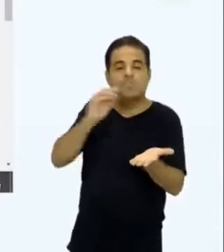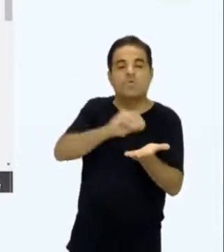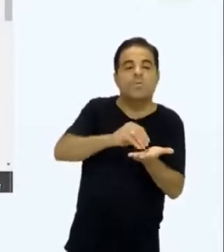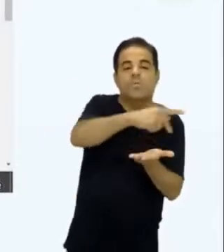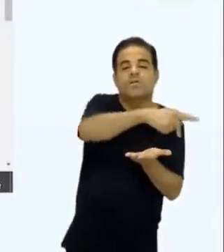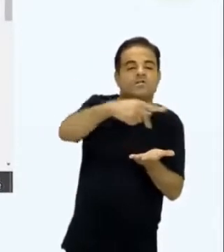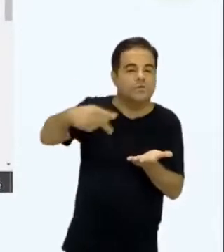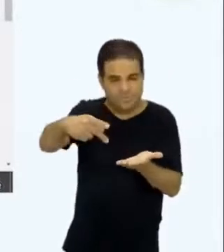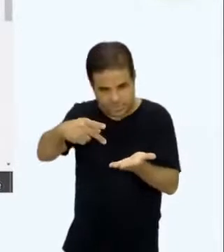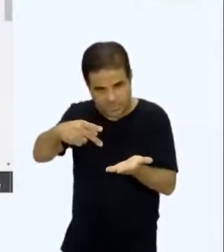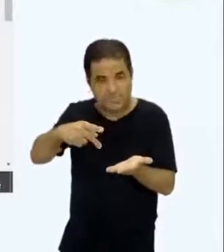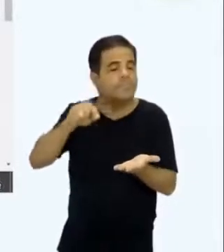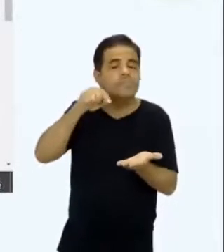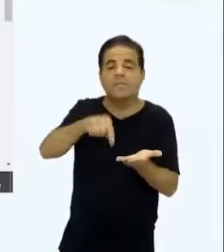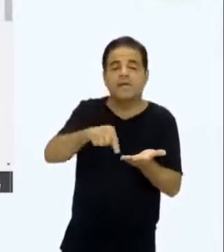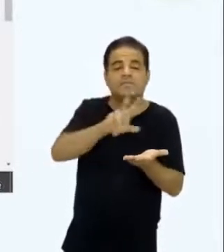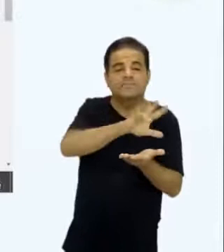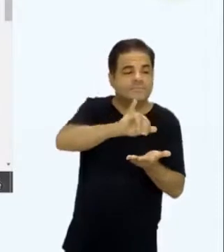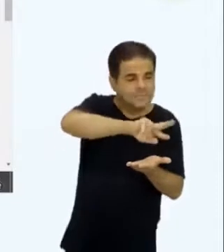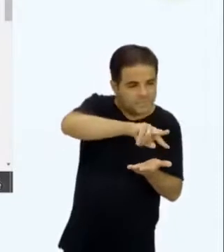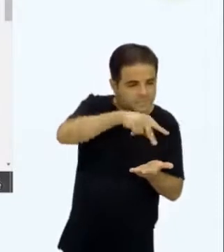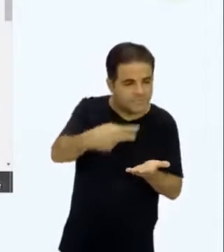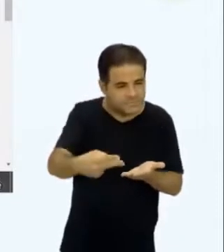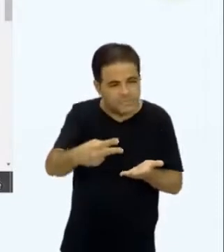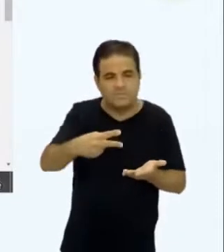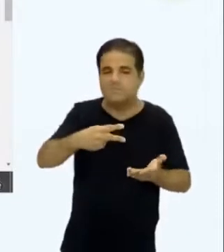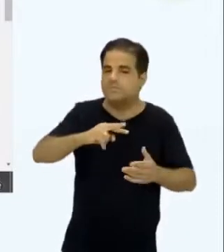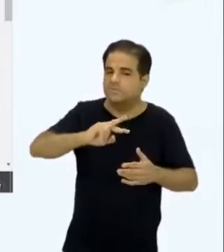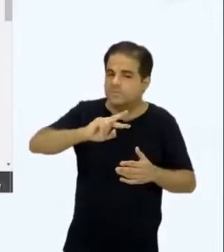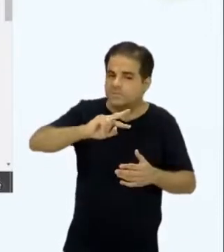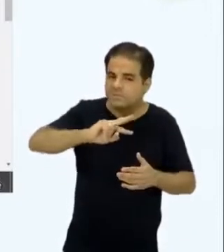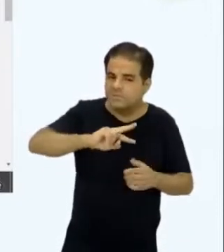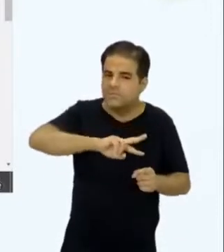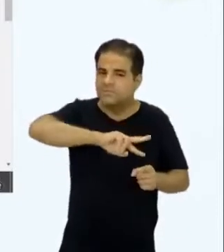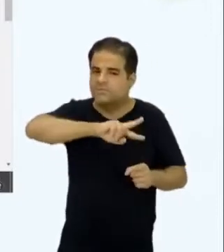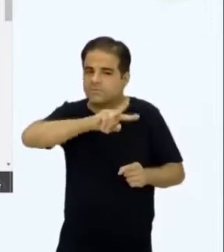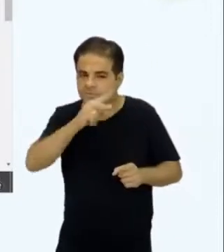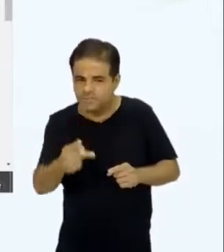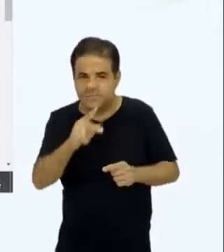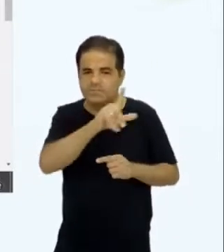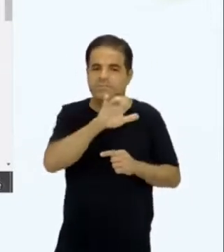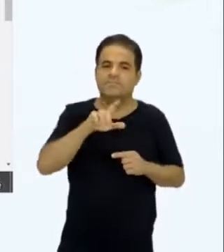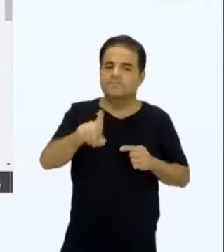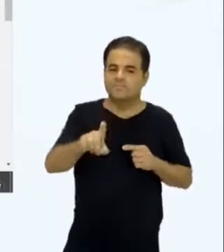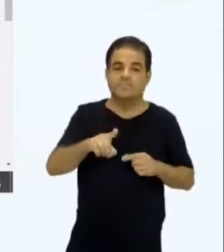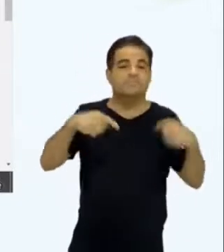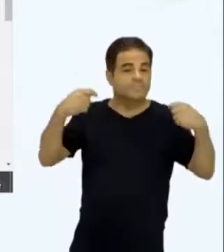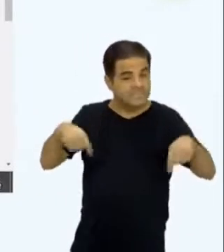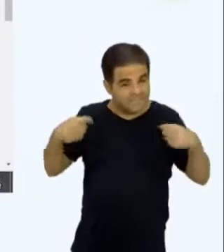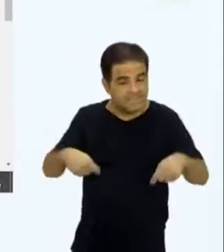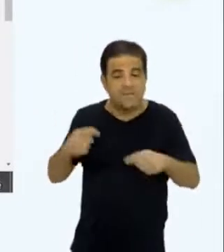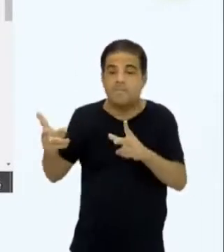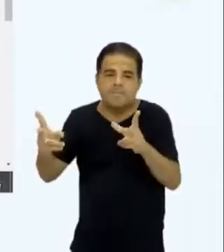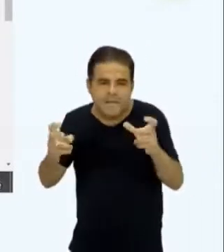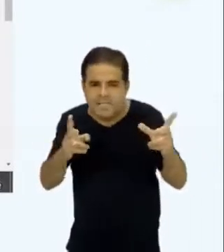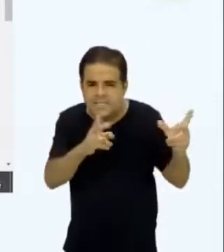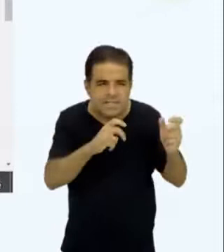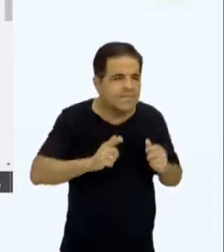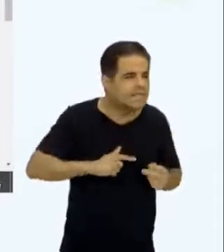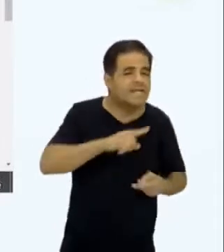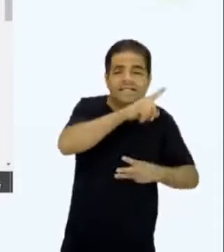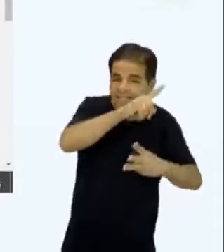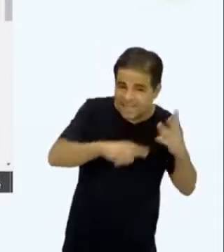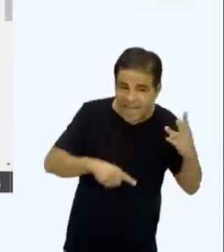potenciômetro. Ele vai ligar gradativamente o nosso LED. Então, nós precisamos perceber que existem